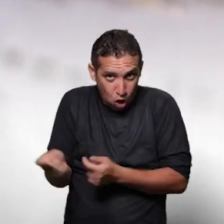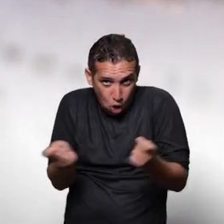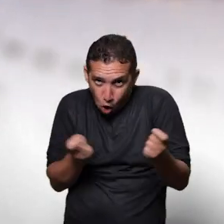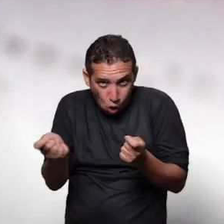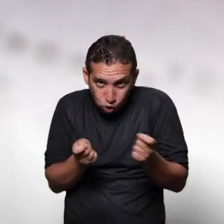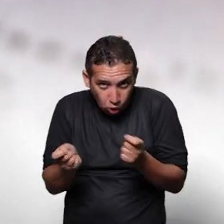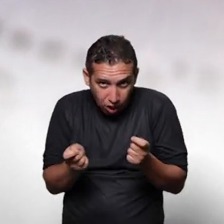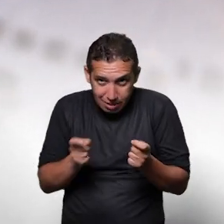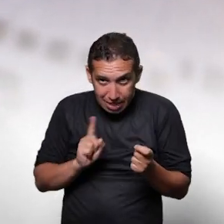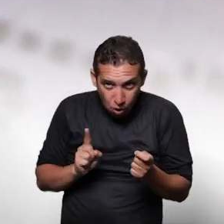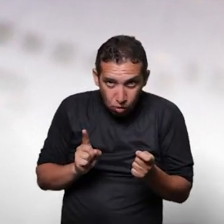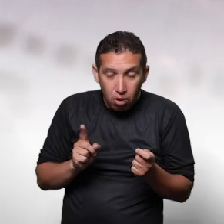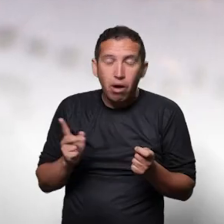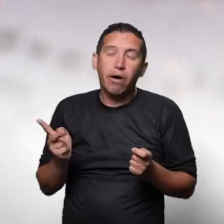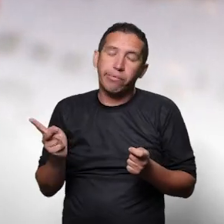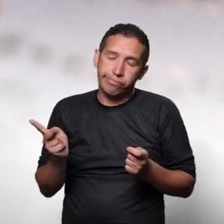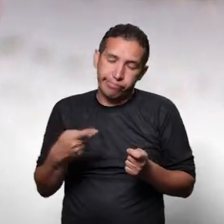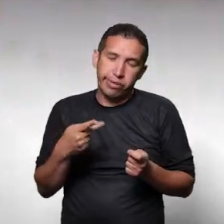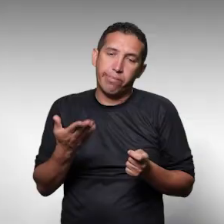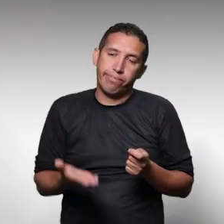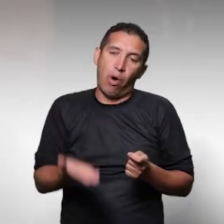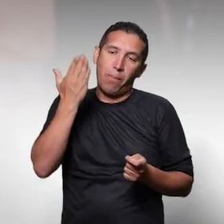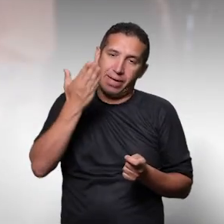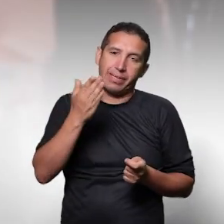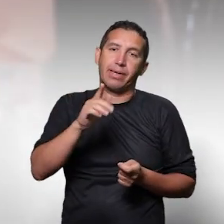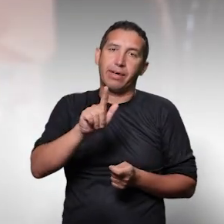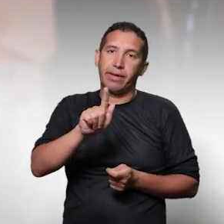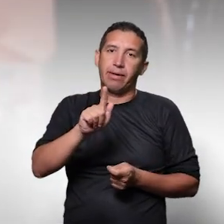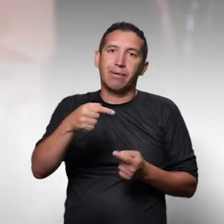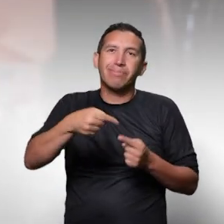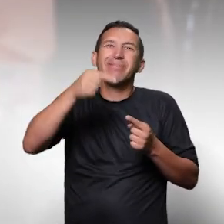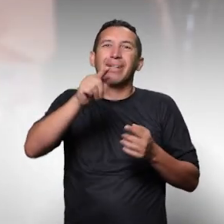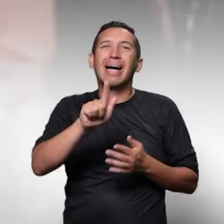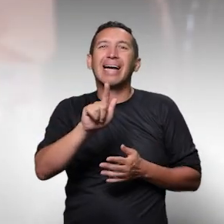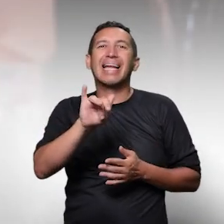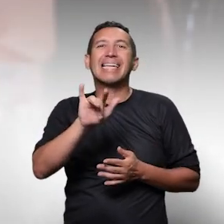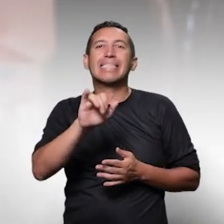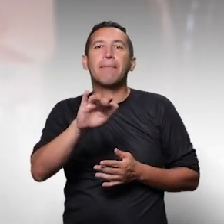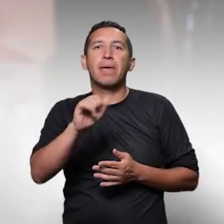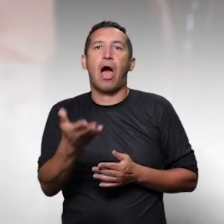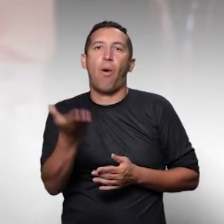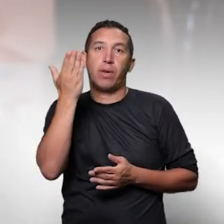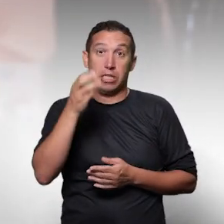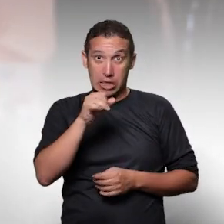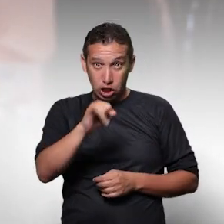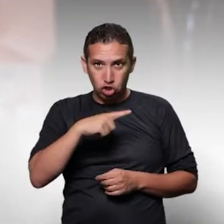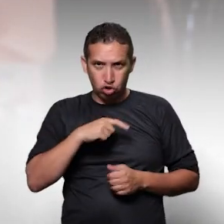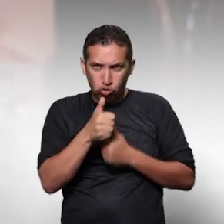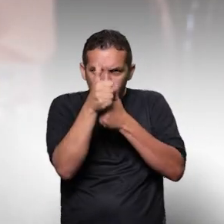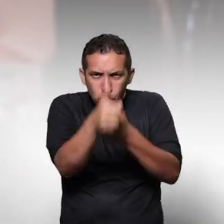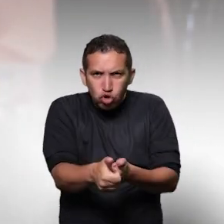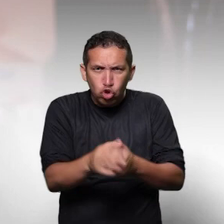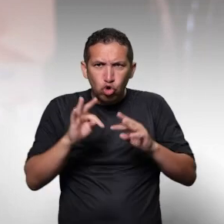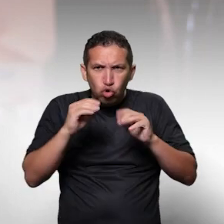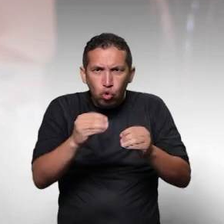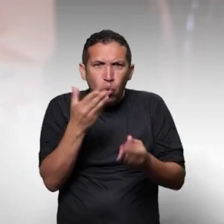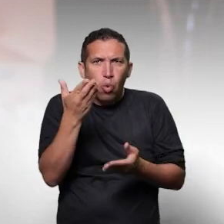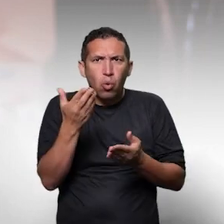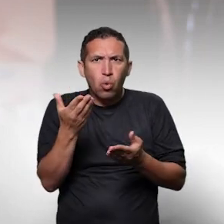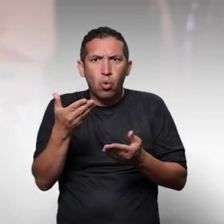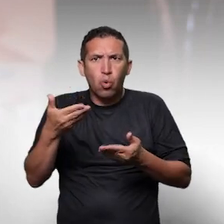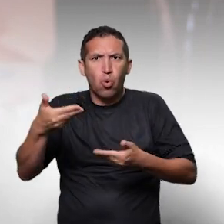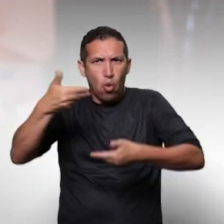da medicação a menina glicemia ela aumenta se eu estiver com medicamento todo certinho fazendo tratamento